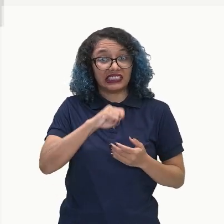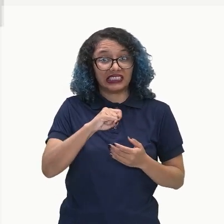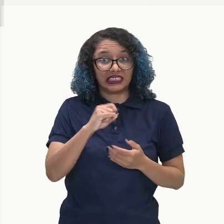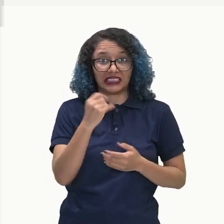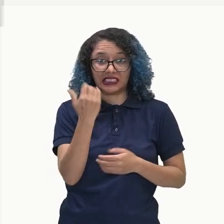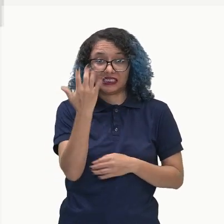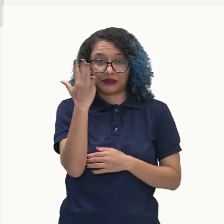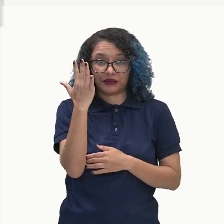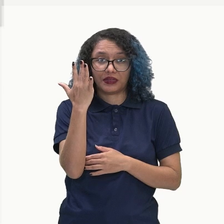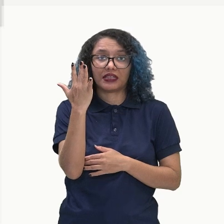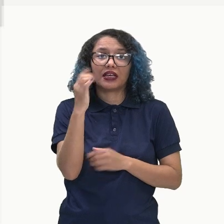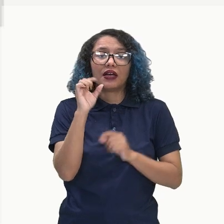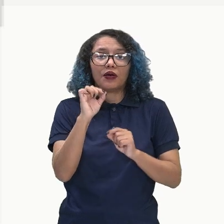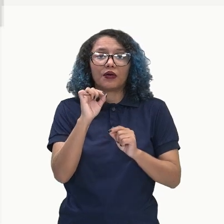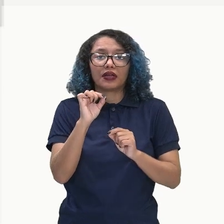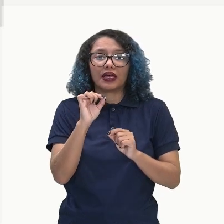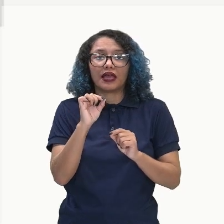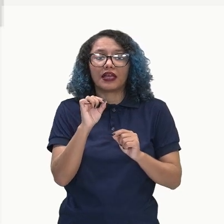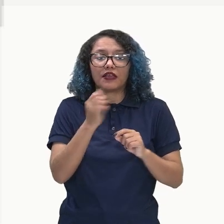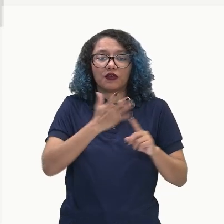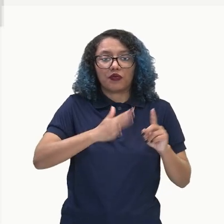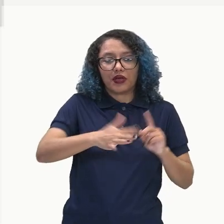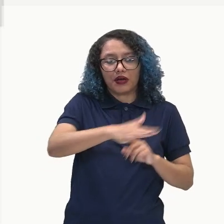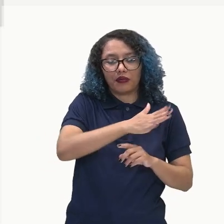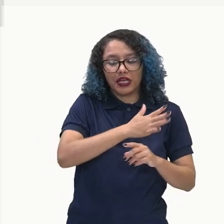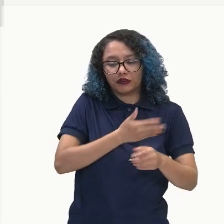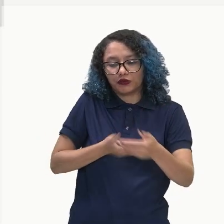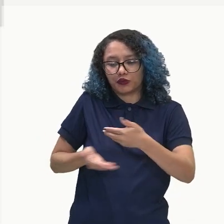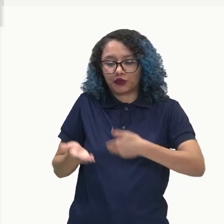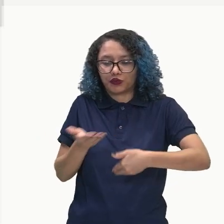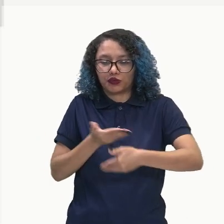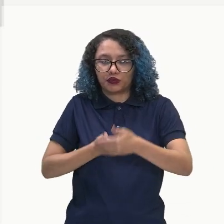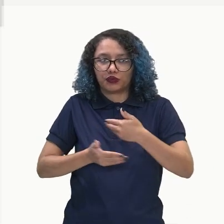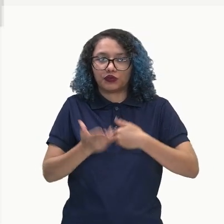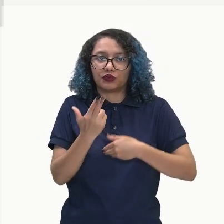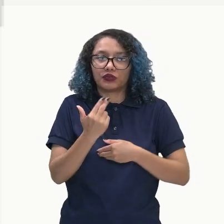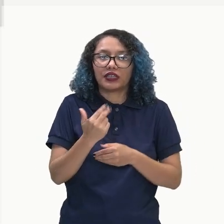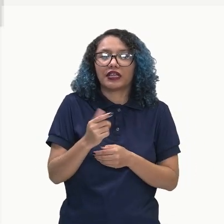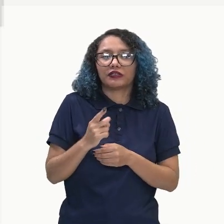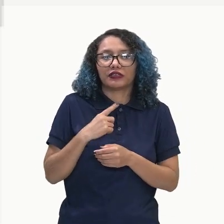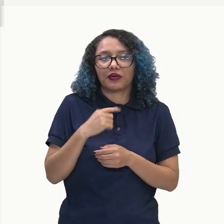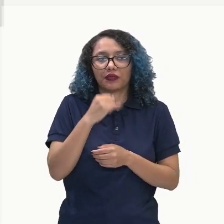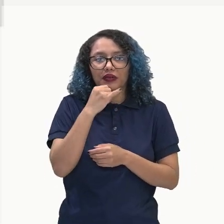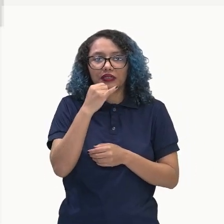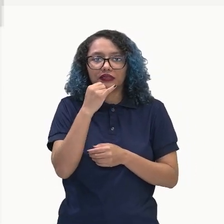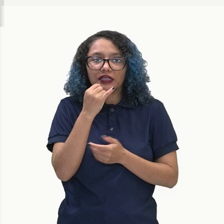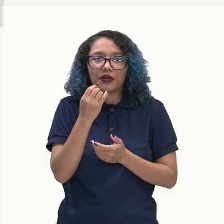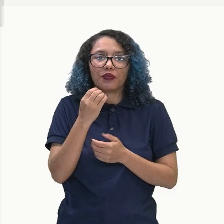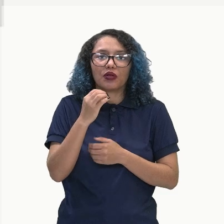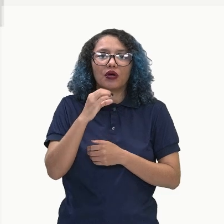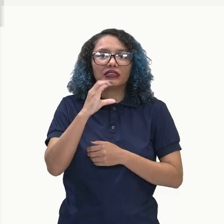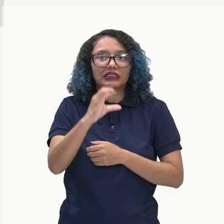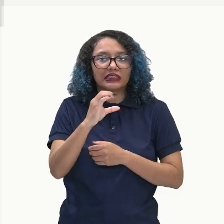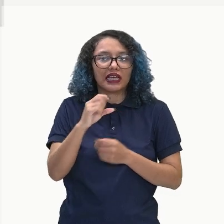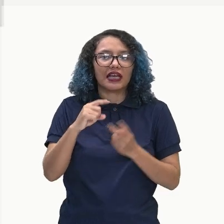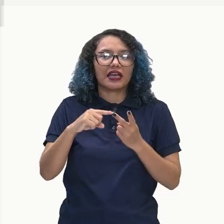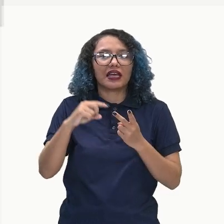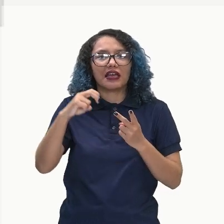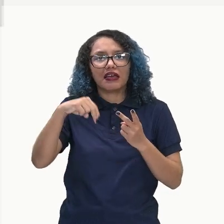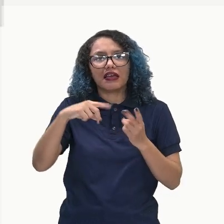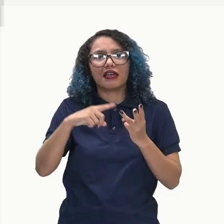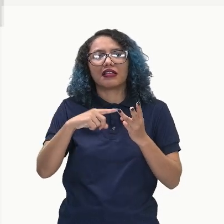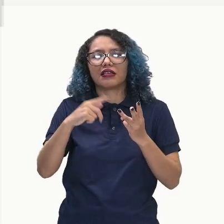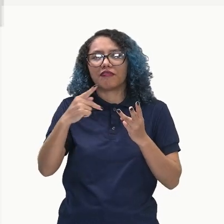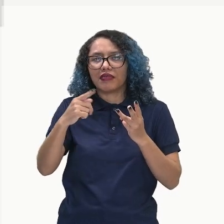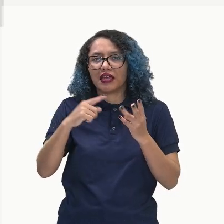troca nutrientes aí com o meio ambiente, né? Então, vai haver reciclagem do carbono, do nitrogênio, do fósforo, enxofre,